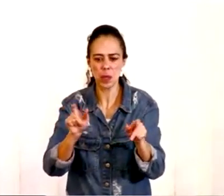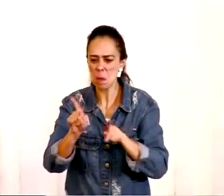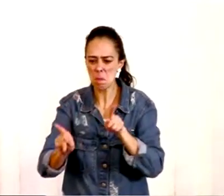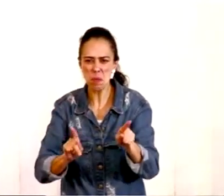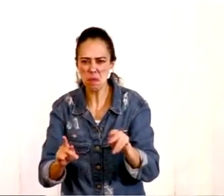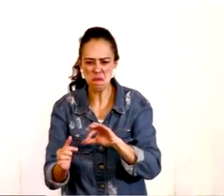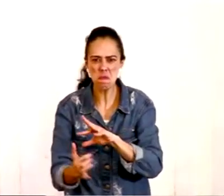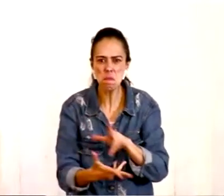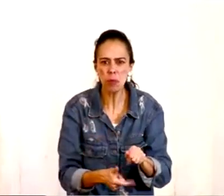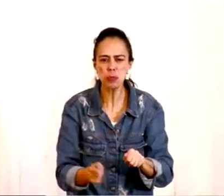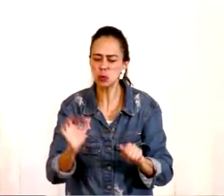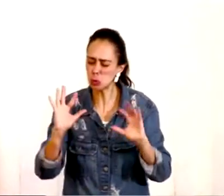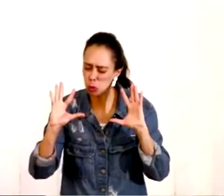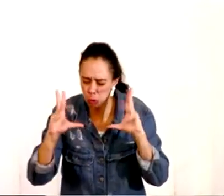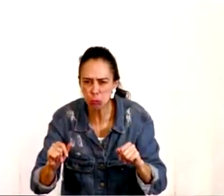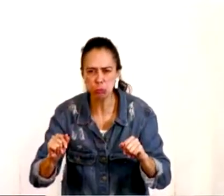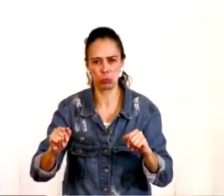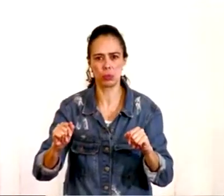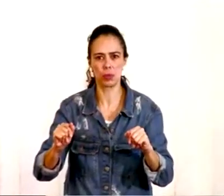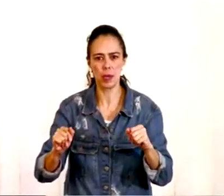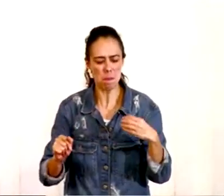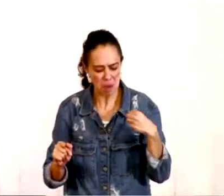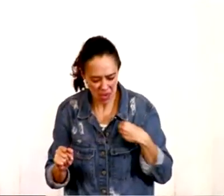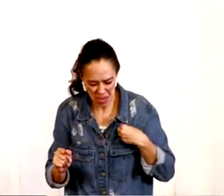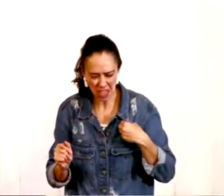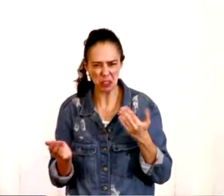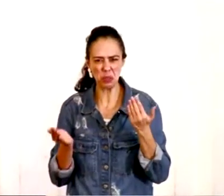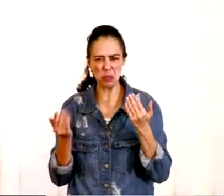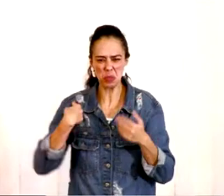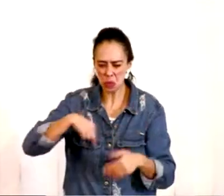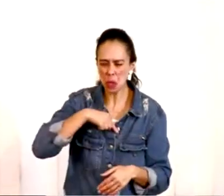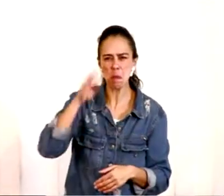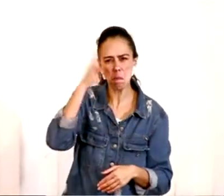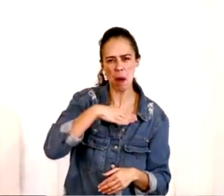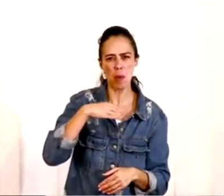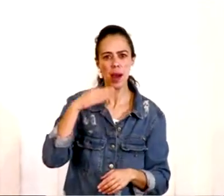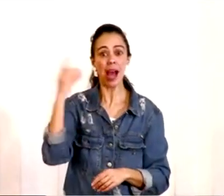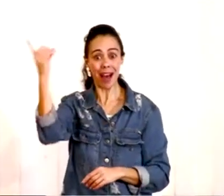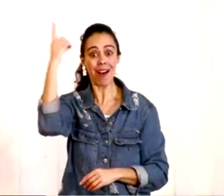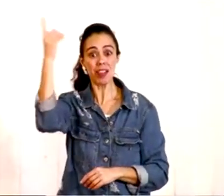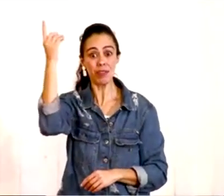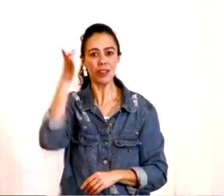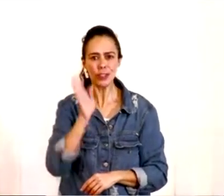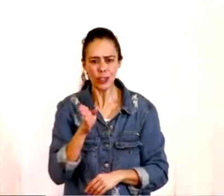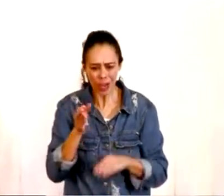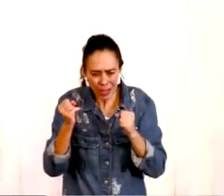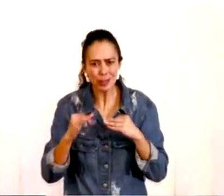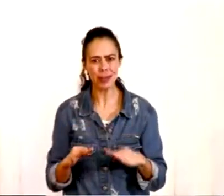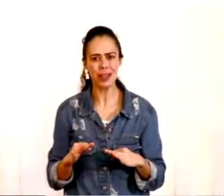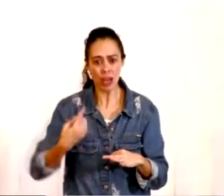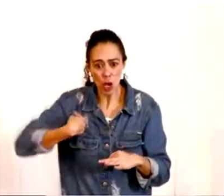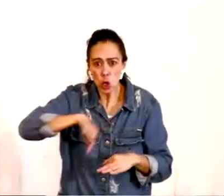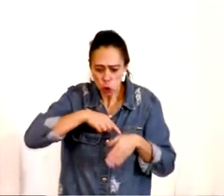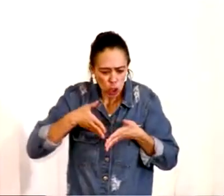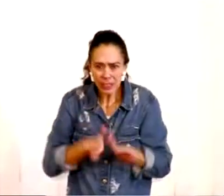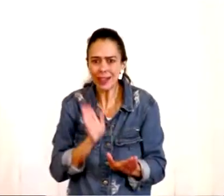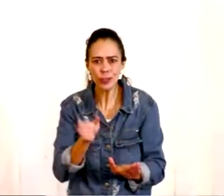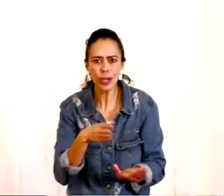mal. Davi já disse que nós nascemos na iniquidade, em